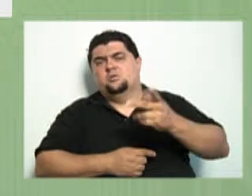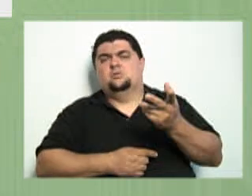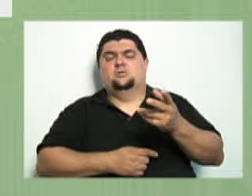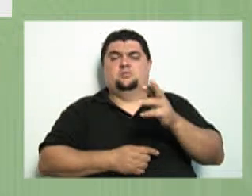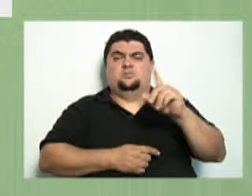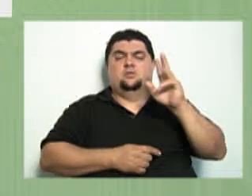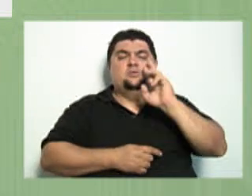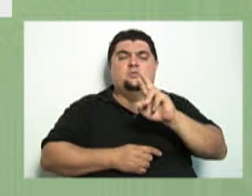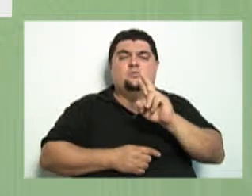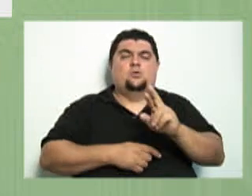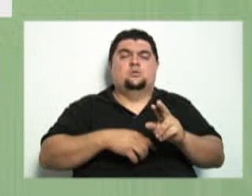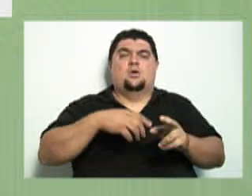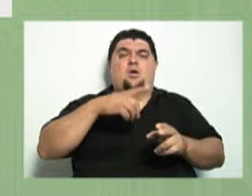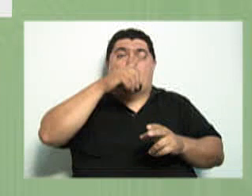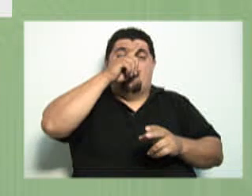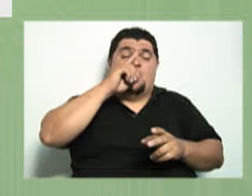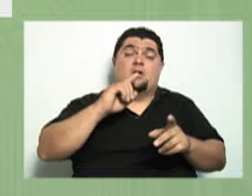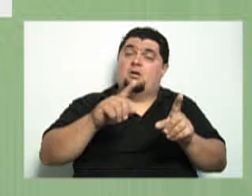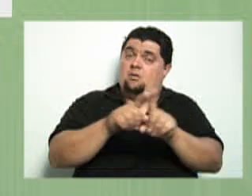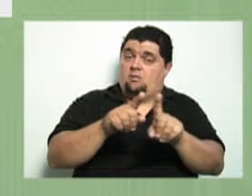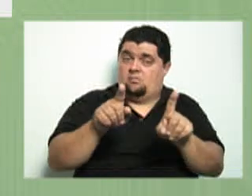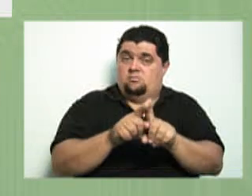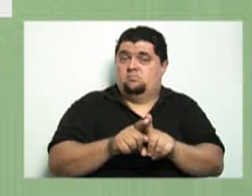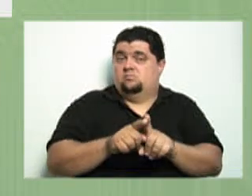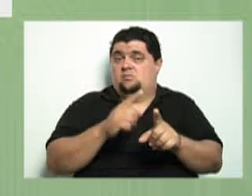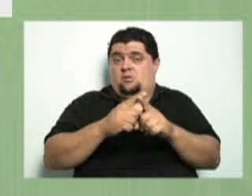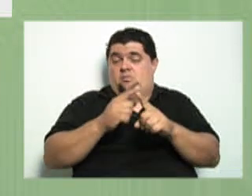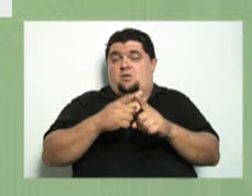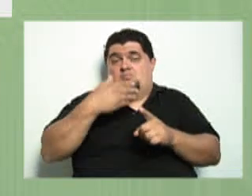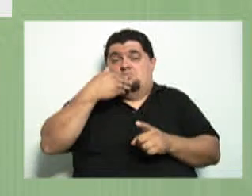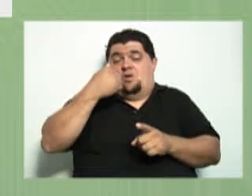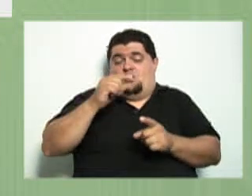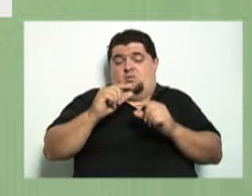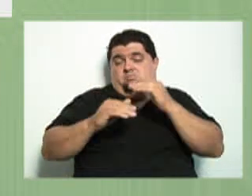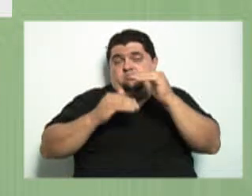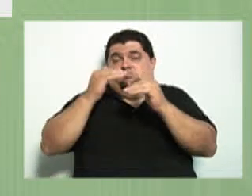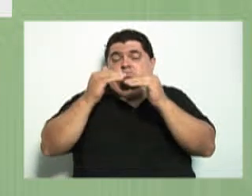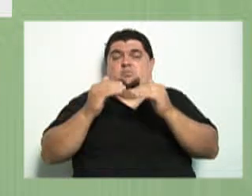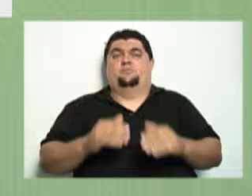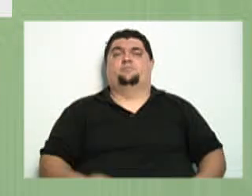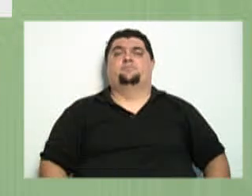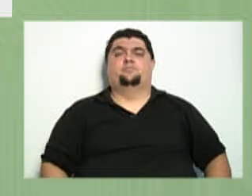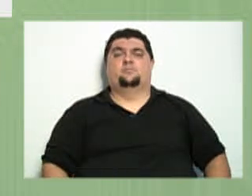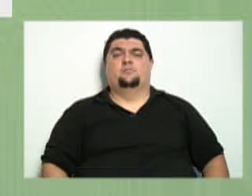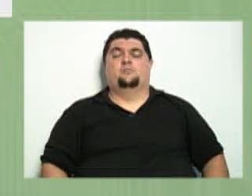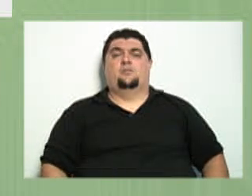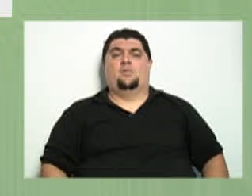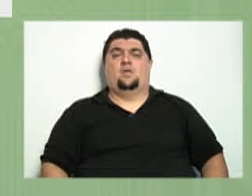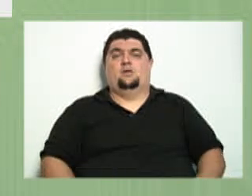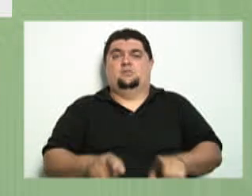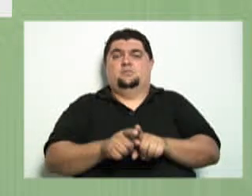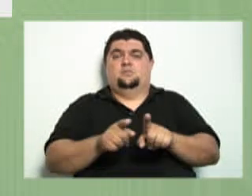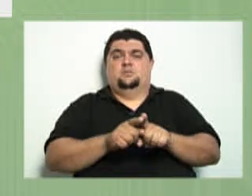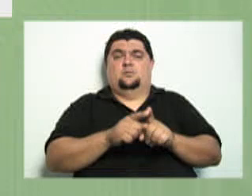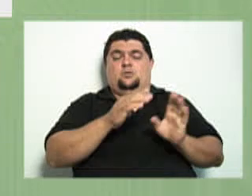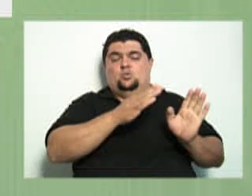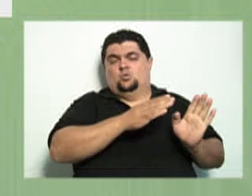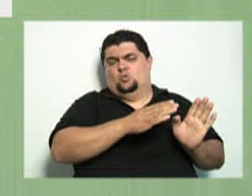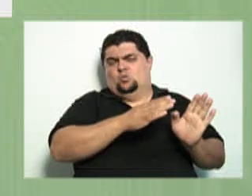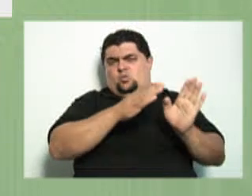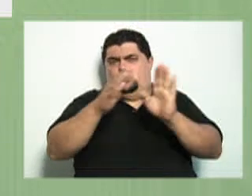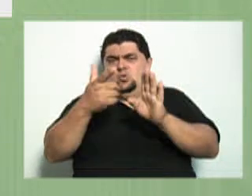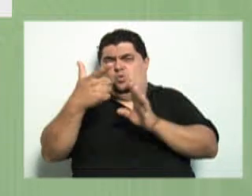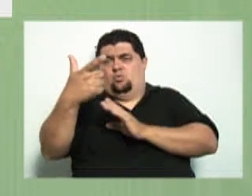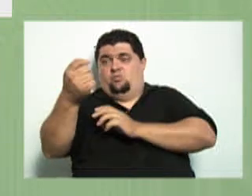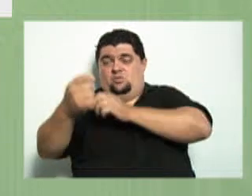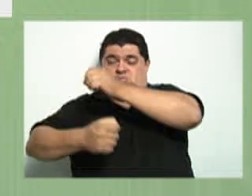resultado amarelo, que é um resultado médio, um pouco melhor. A gente dá esse salto temporal aqui de 20